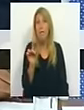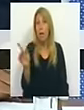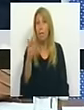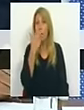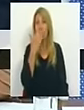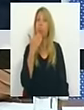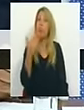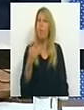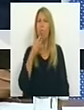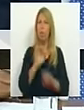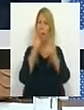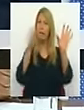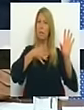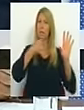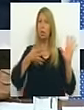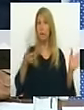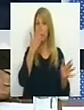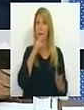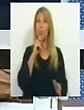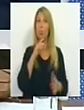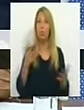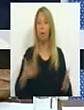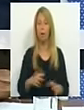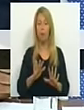puder. Sr. Ministro, a verdade é que, do nosso ponto de vista,